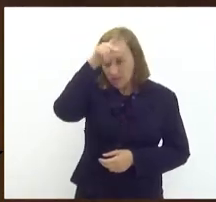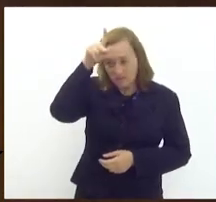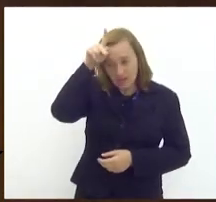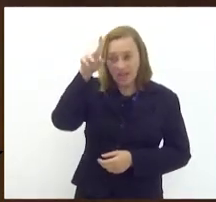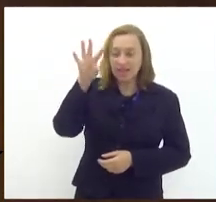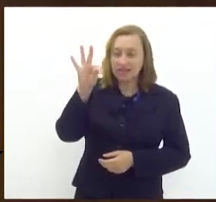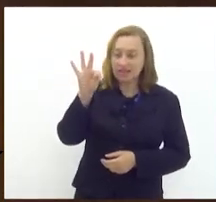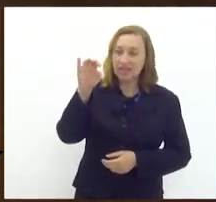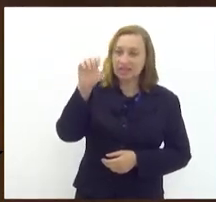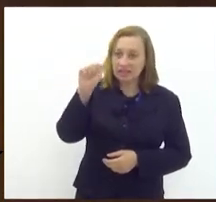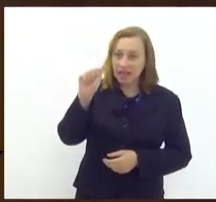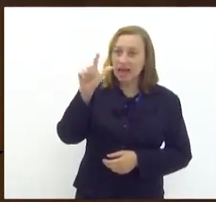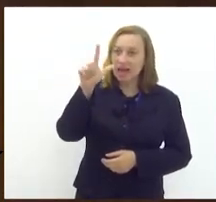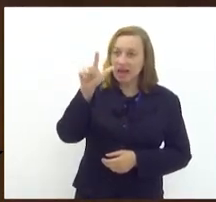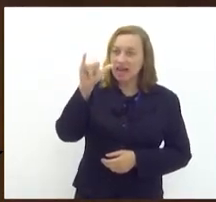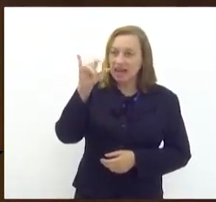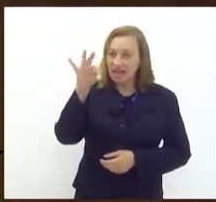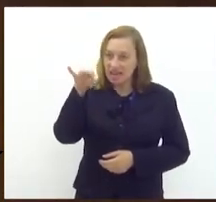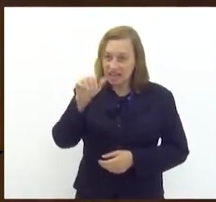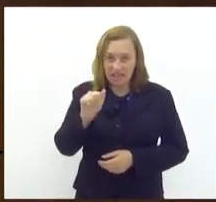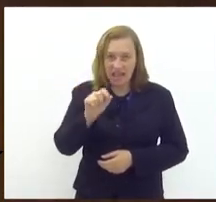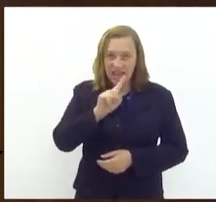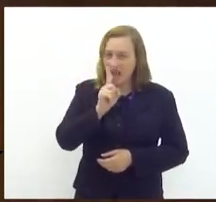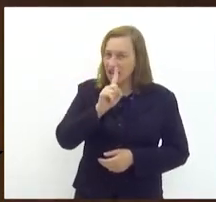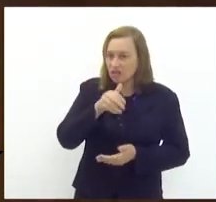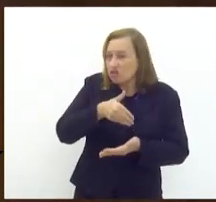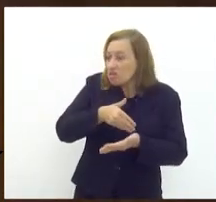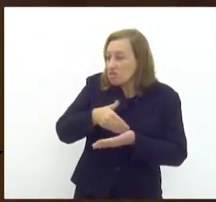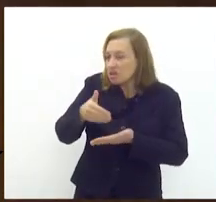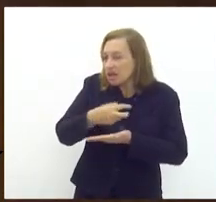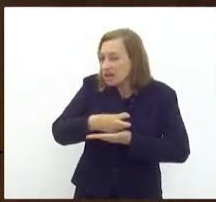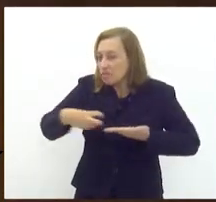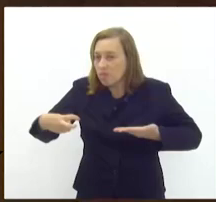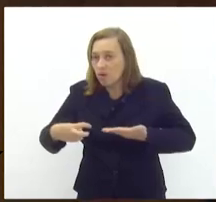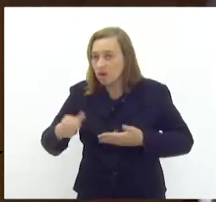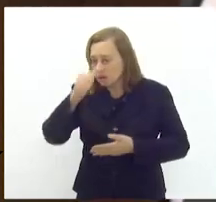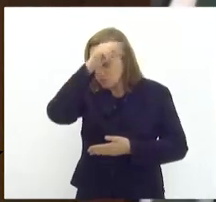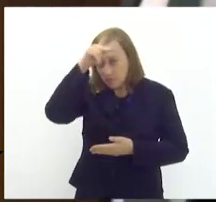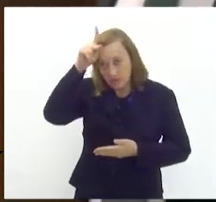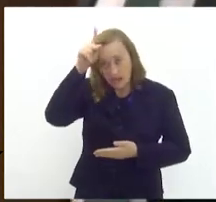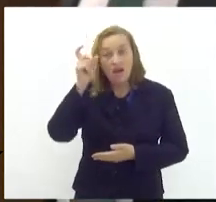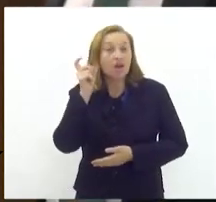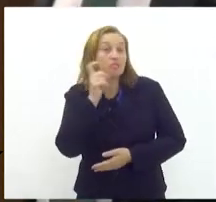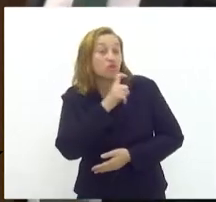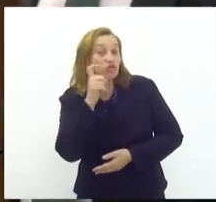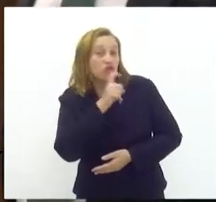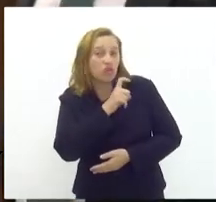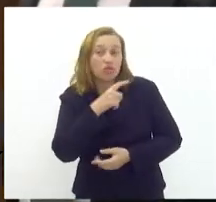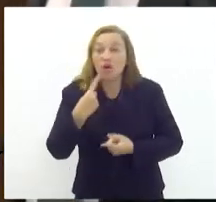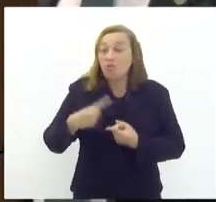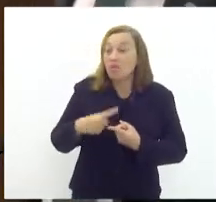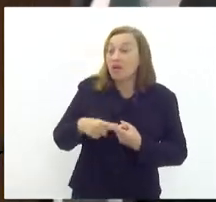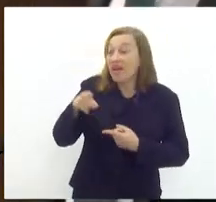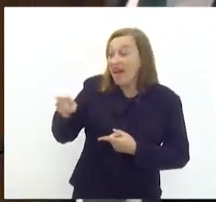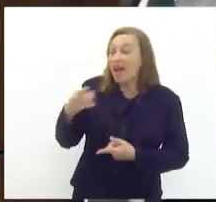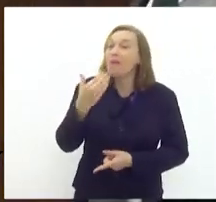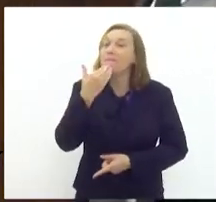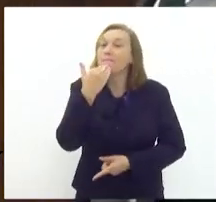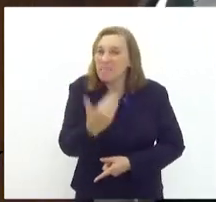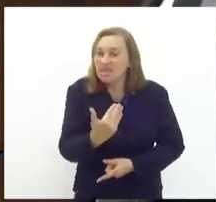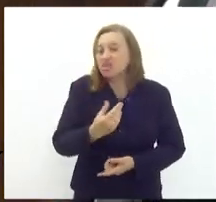Galhardo ela não foi exonerada pelo prefeito o prefeito é um mentiroso porque ela pediu